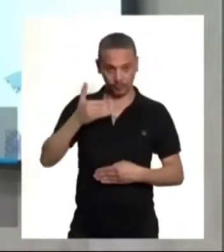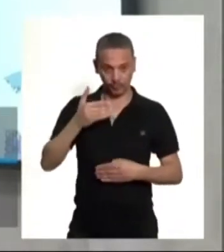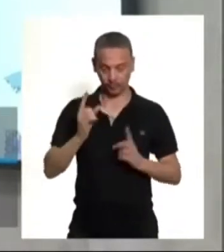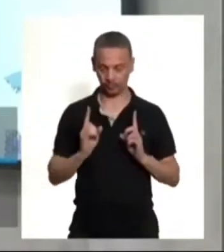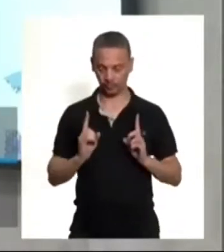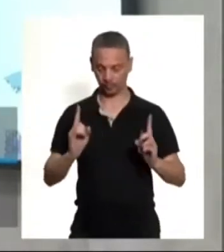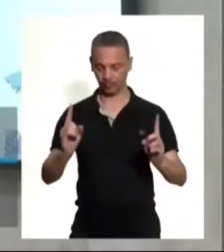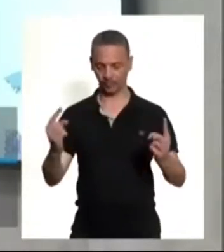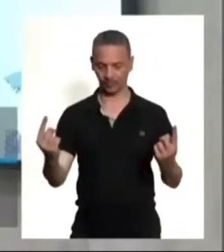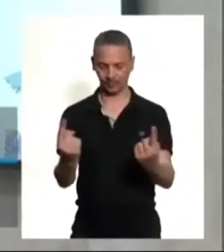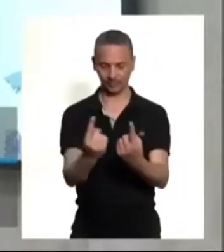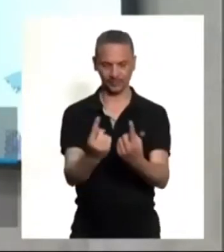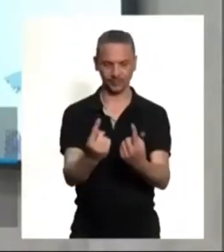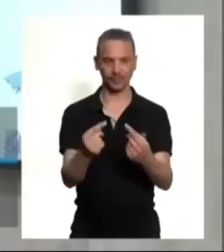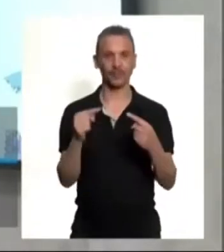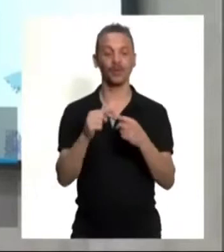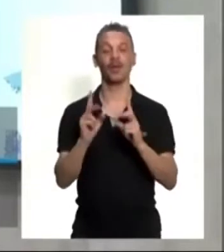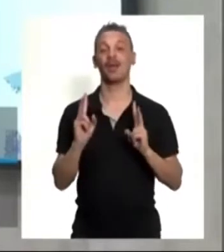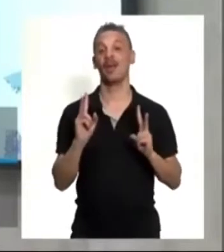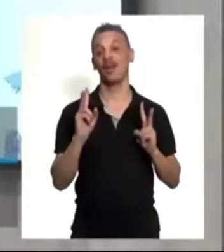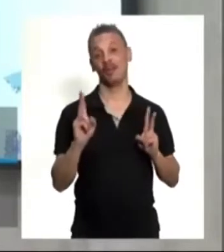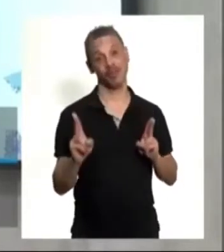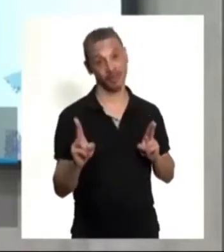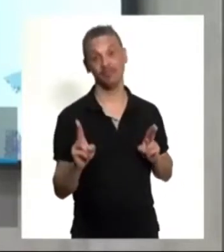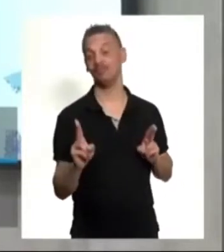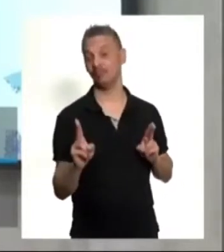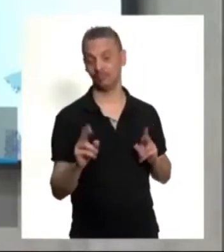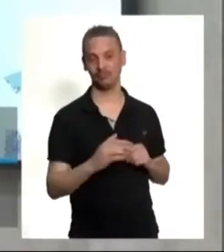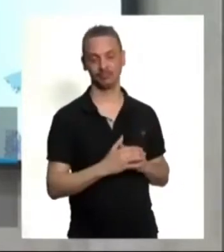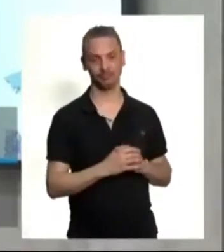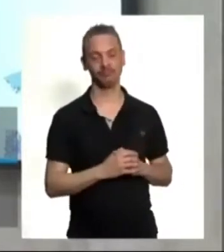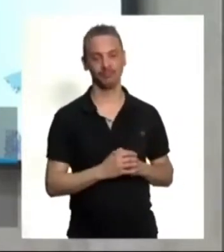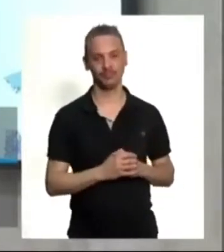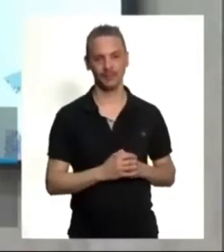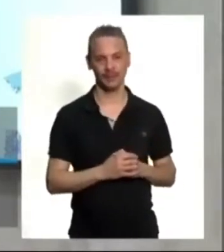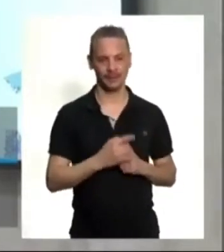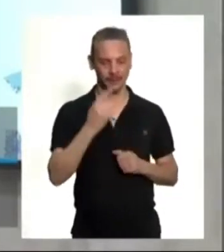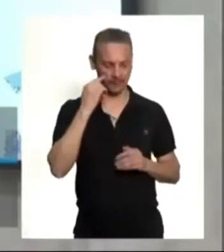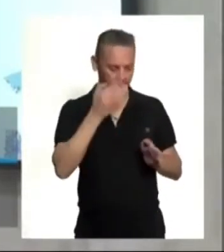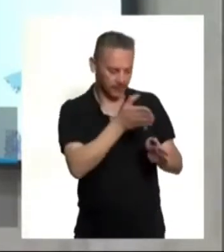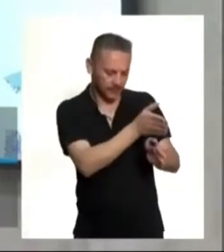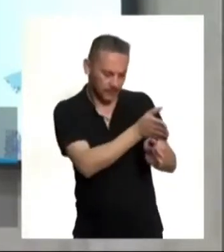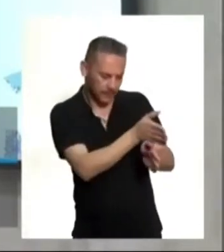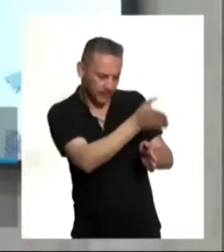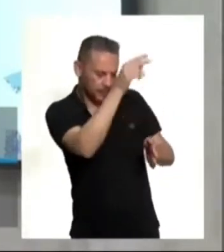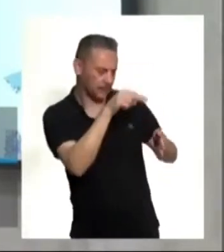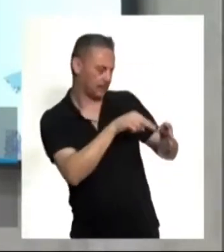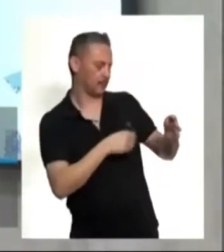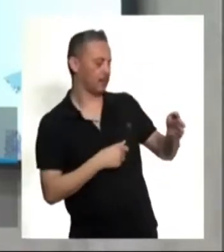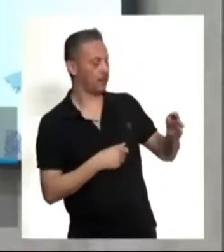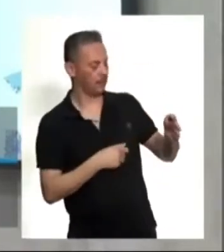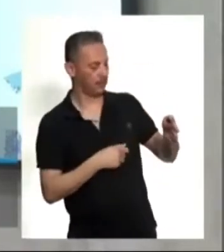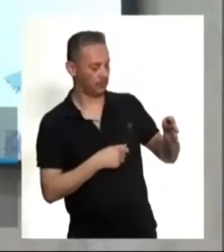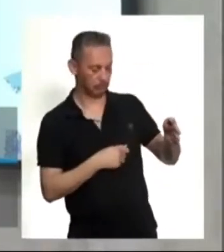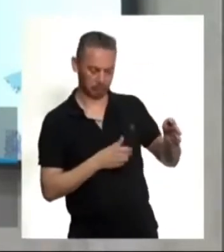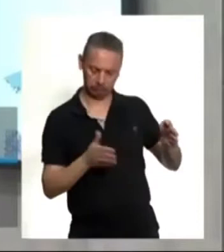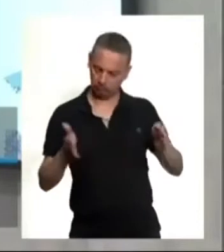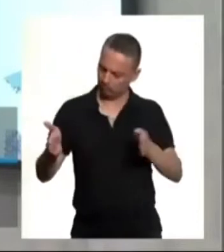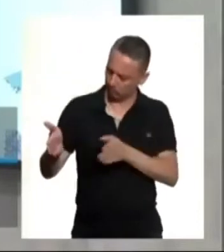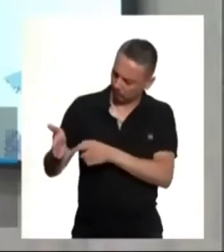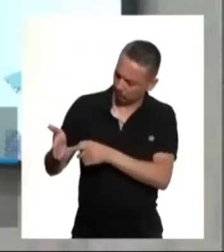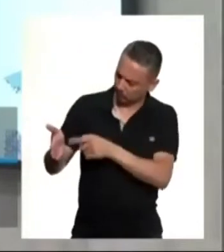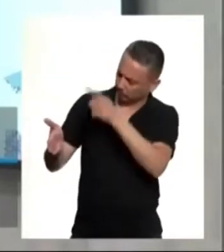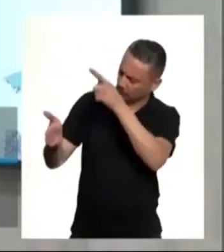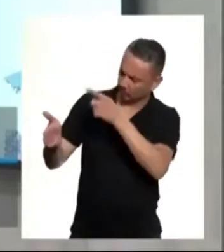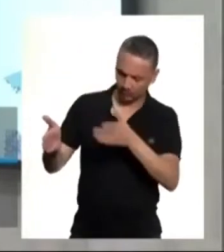entorno do sólido, elas serão todas iguais. A hora que você olha para uma face, aquilo que acontecer em uma das faces,